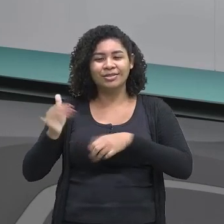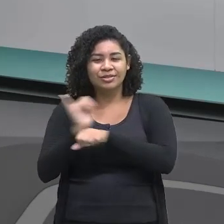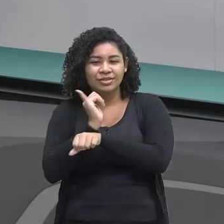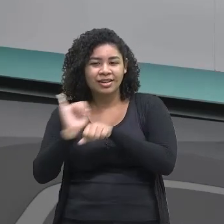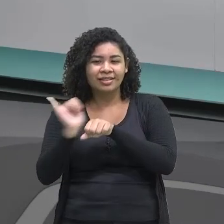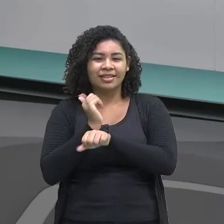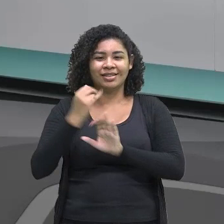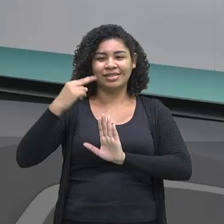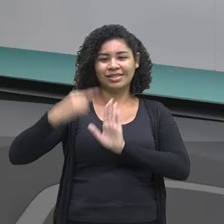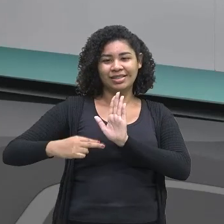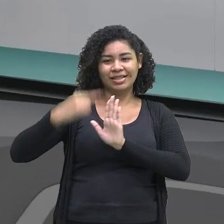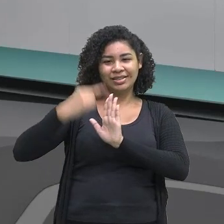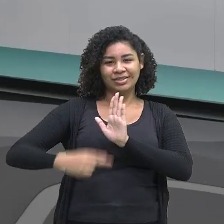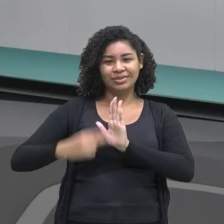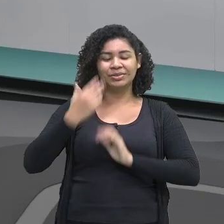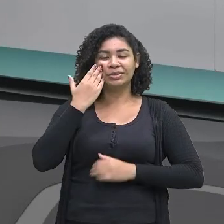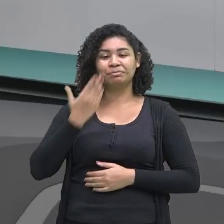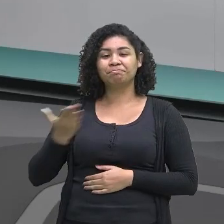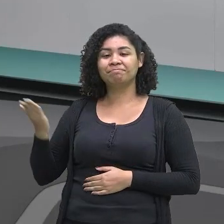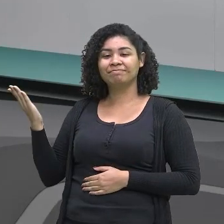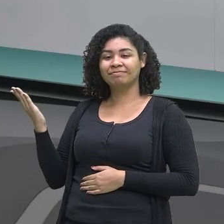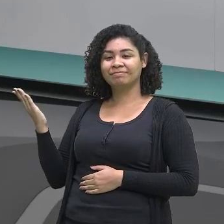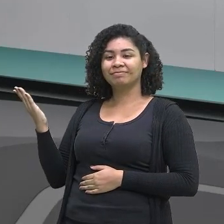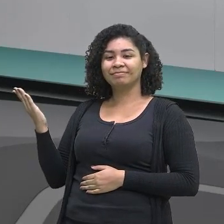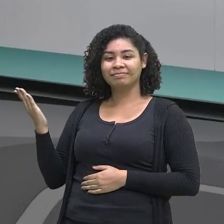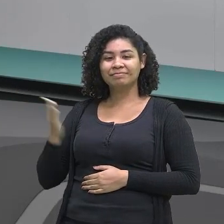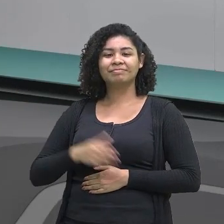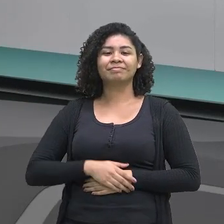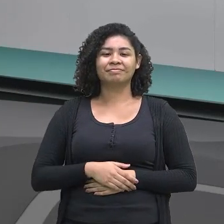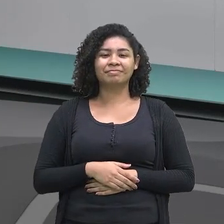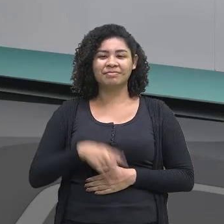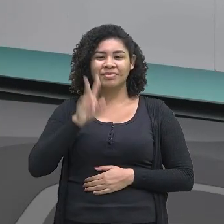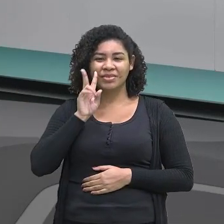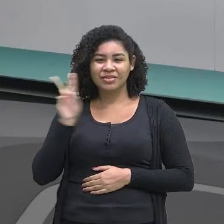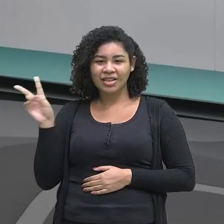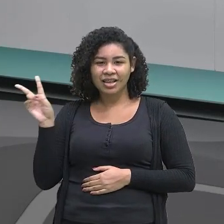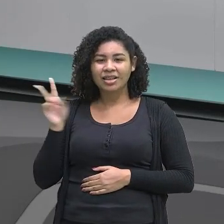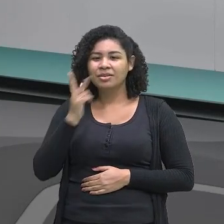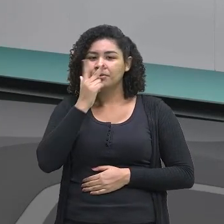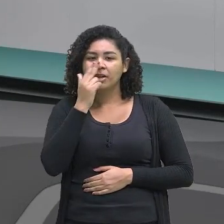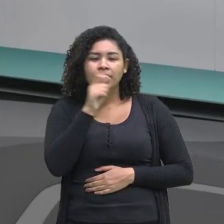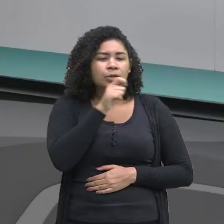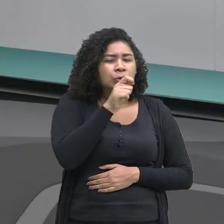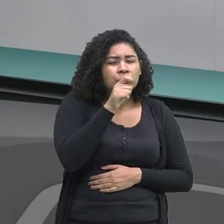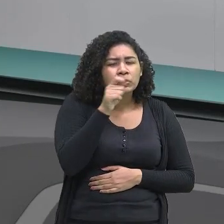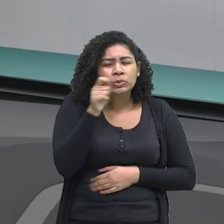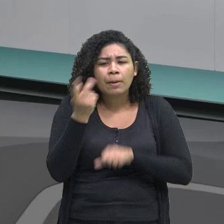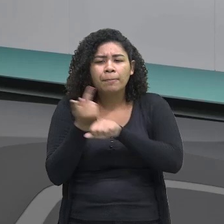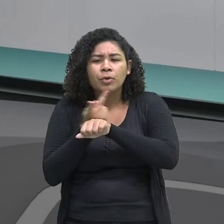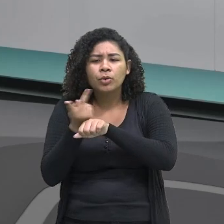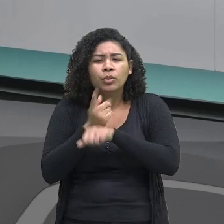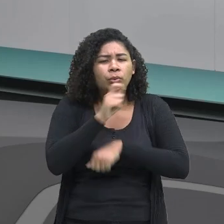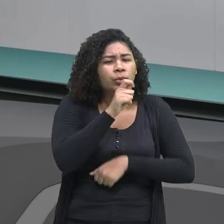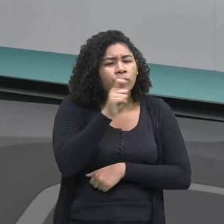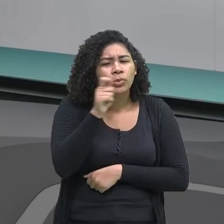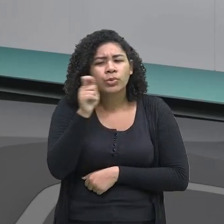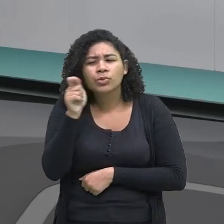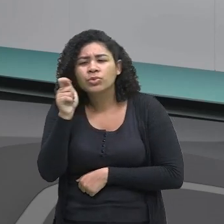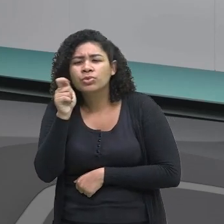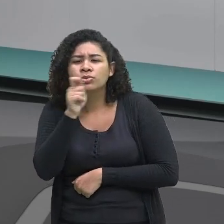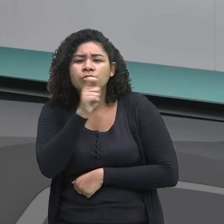que é essa leitura muito rapidinha. E tá aí a nossa lupinha, ó, como se a gente estivesse escaneando. processo de scanning